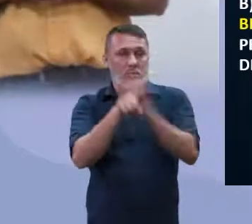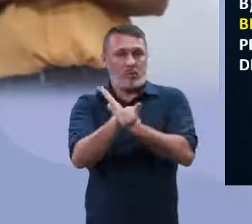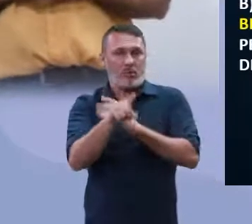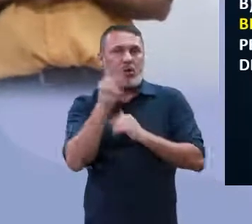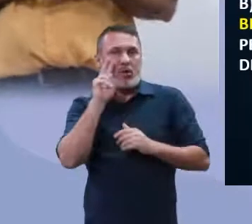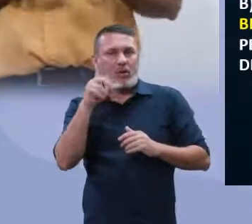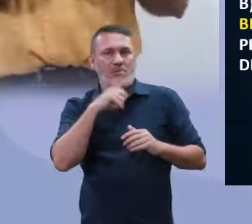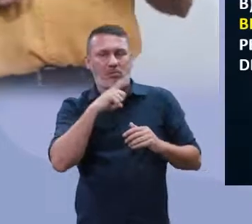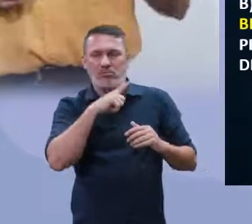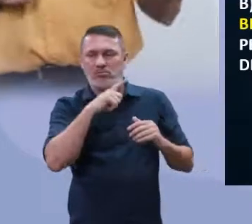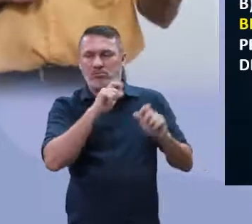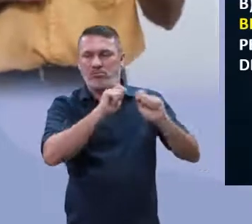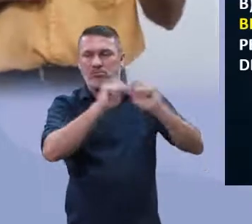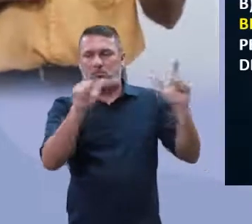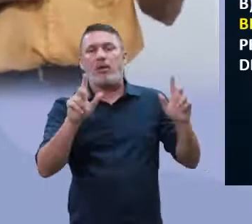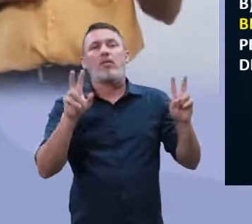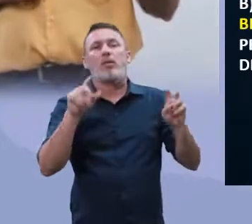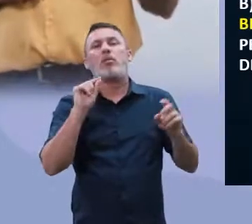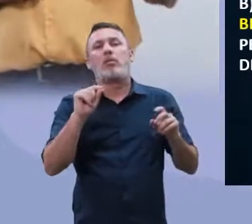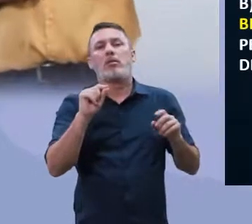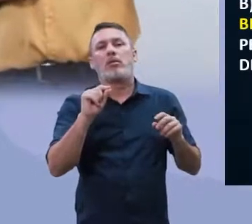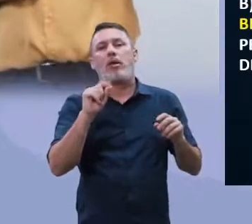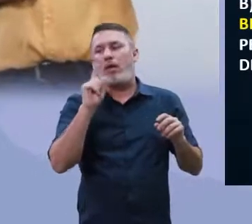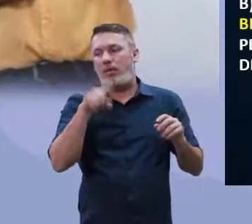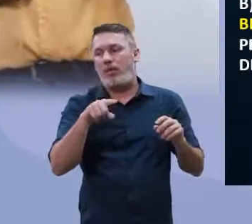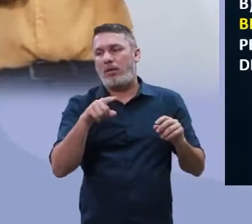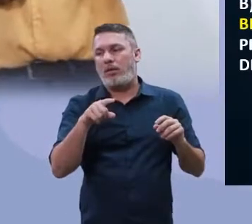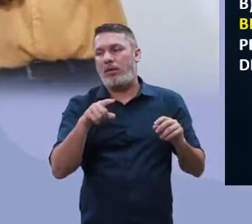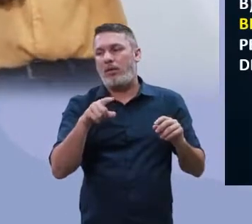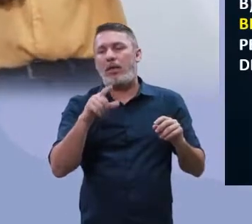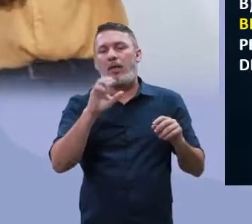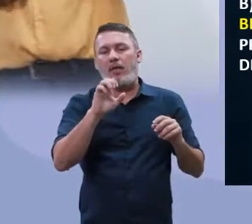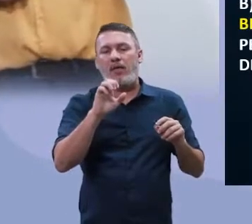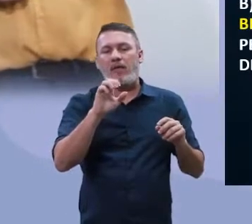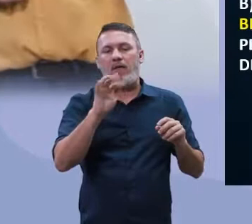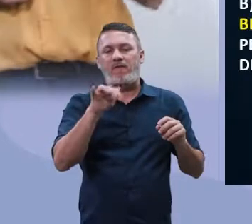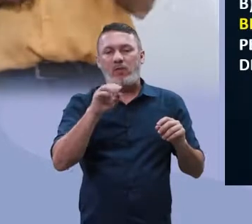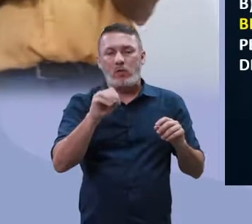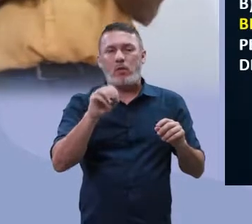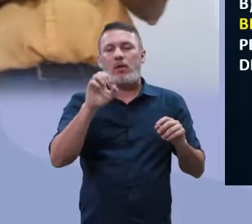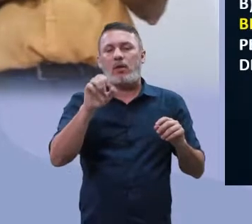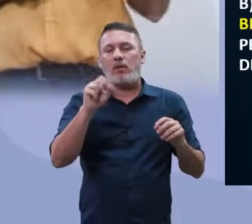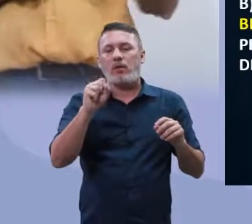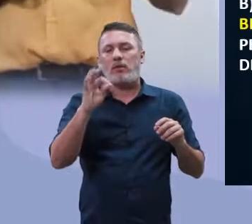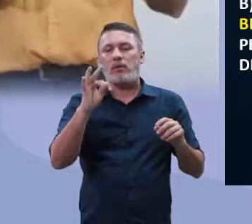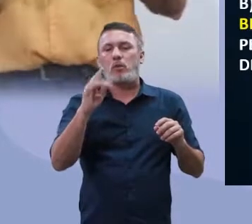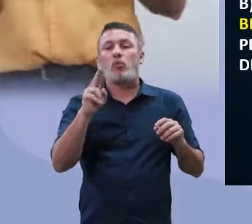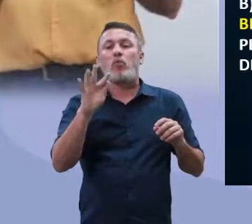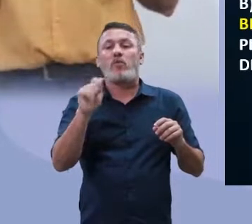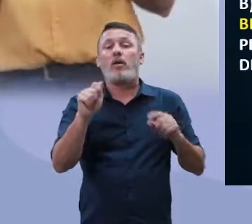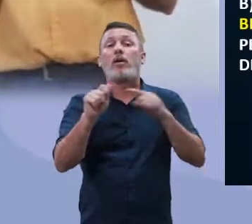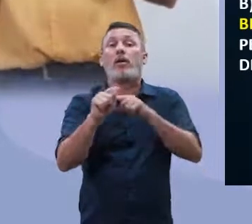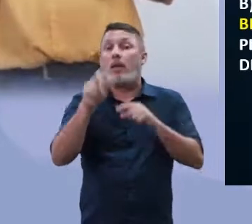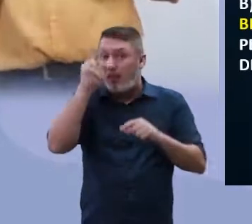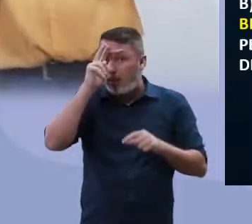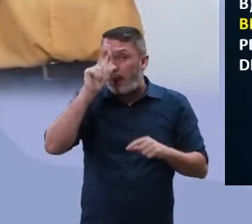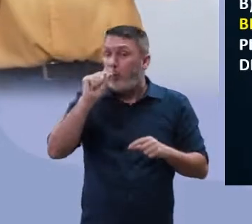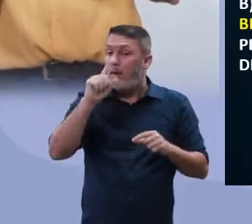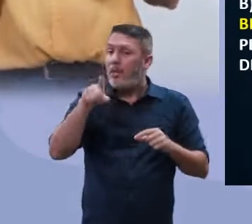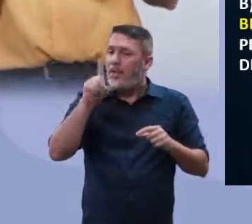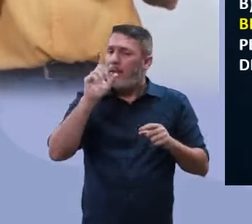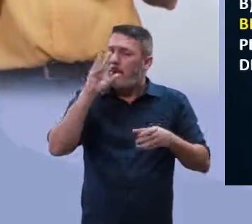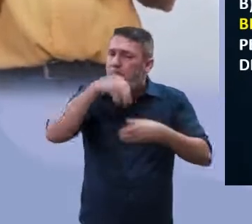questão, como a gente pode ver, ela está falando sobre a questão do nosso digníssimo efeito estufa. E aí, só relembrando, o efeito estufa ele está